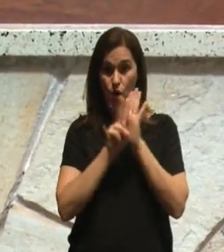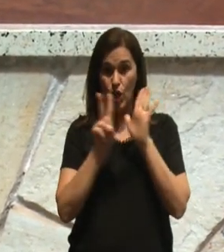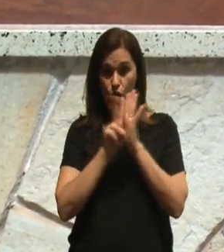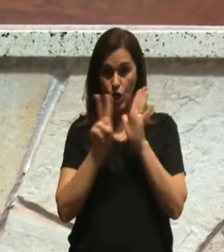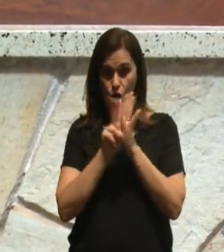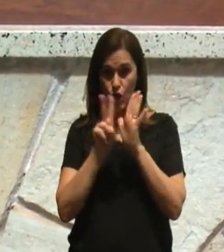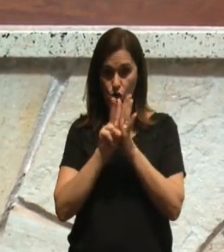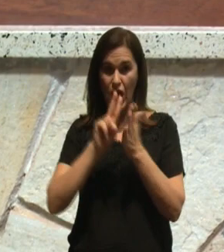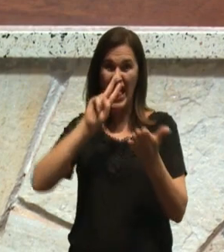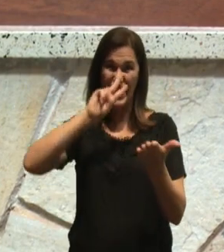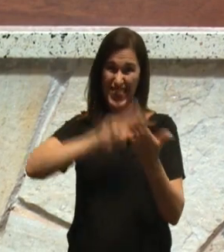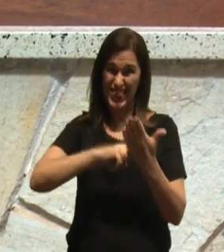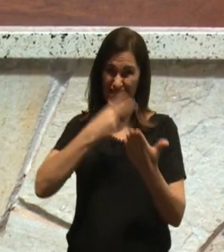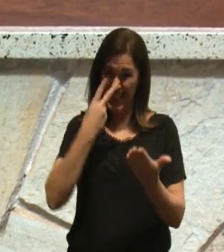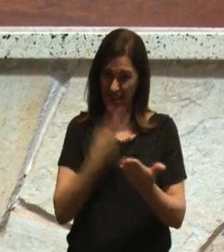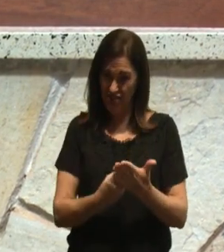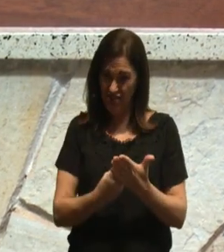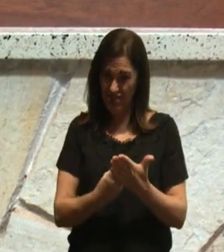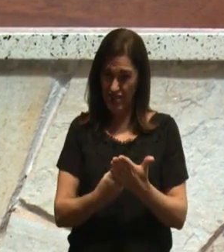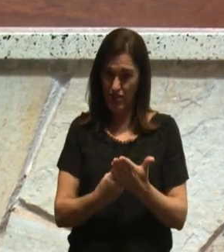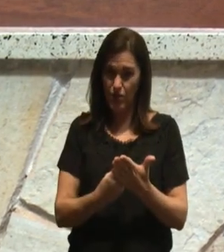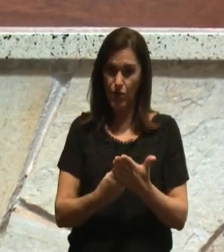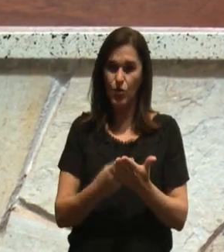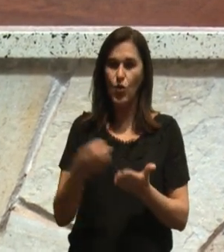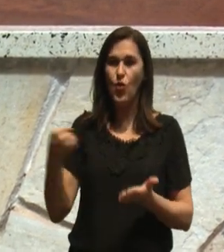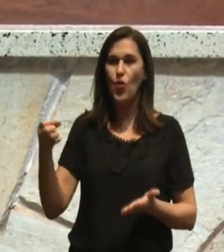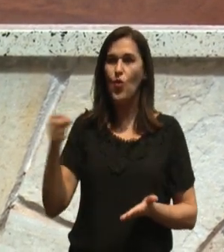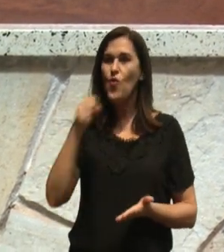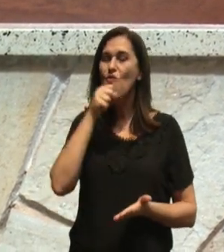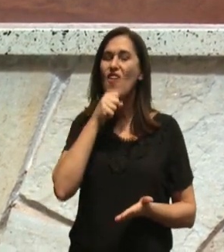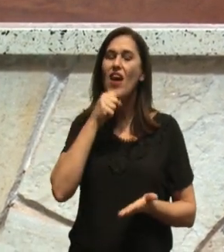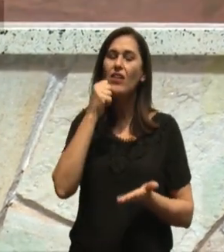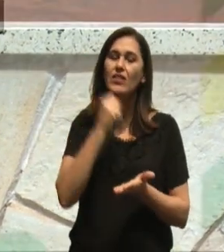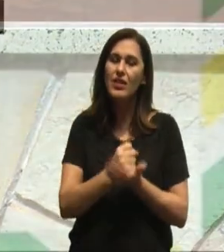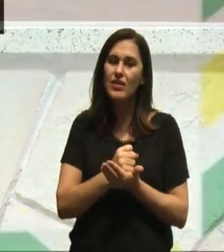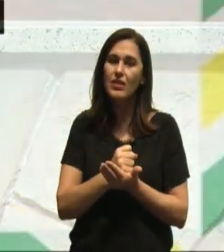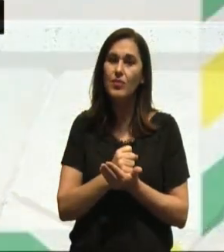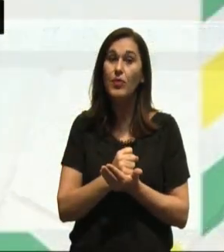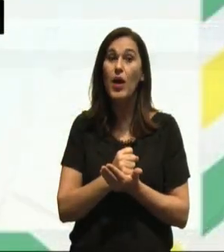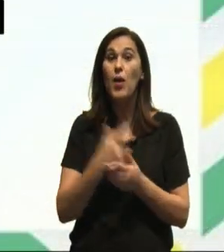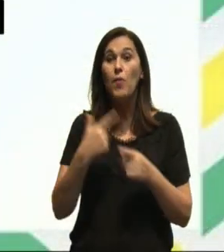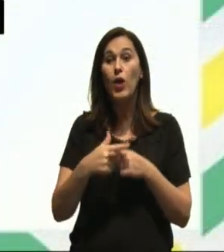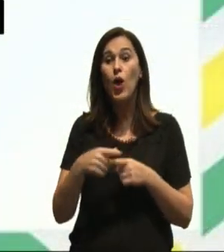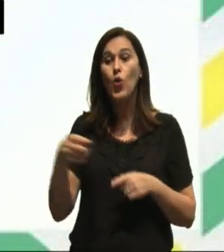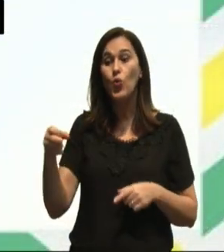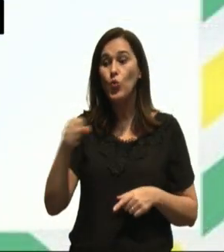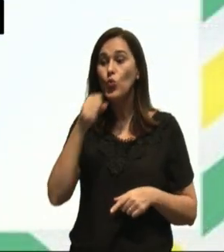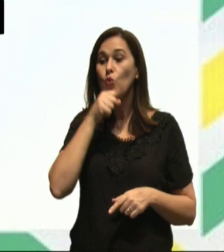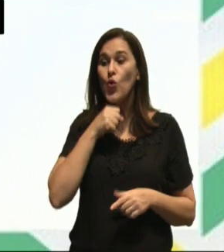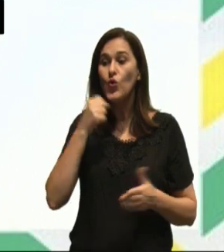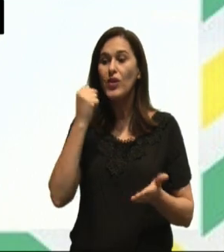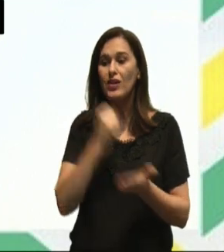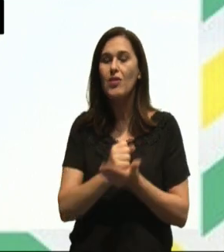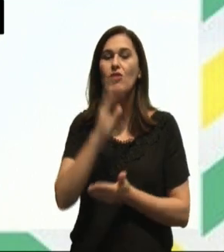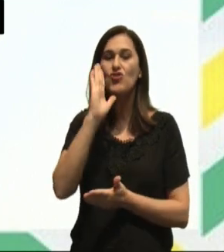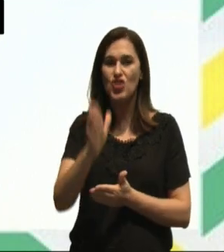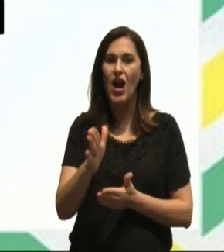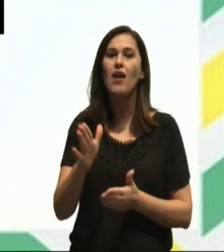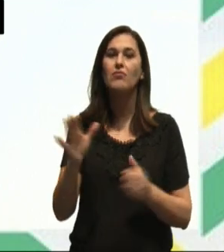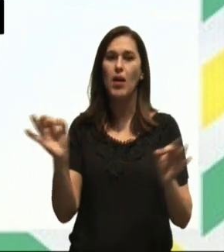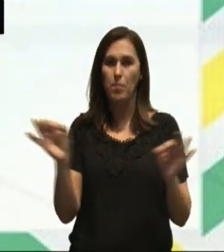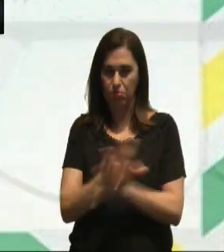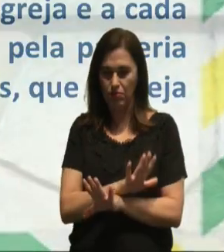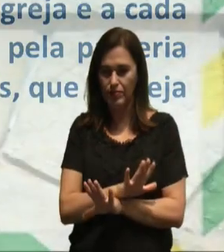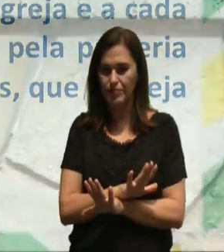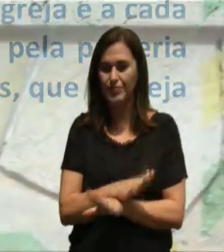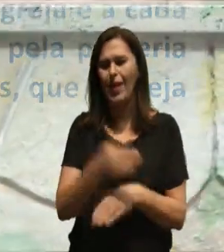a tradução do Antigo Testamento, uma vez que o Novo Testamento gerente já existe. Nós, como sempre fazemos, vamos ler a cartinha aqui para os